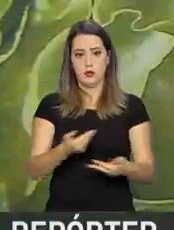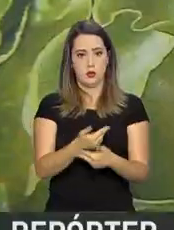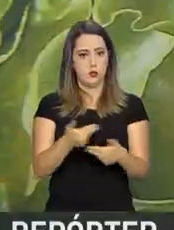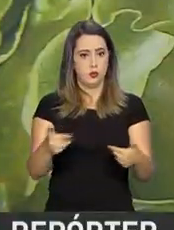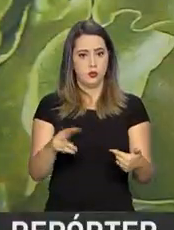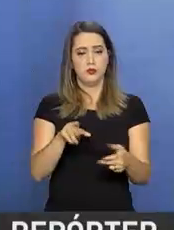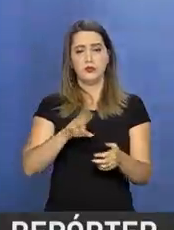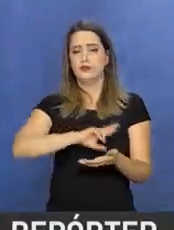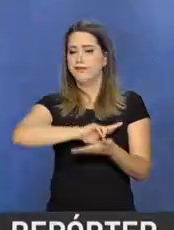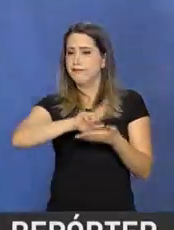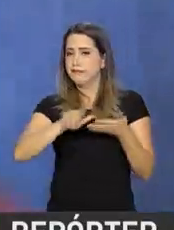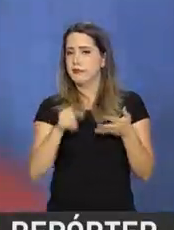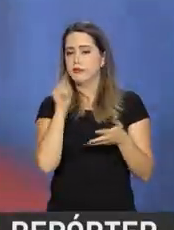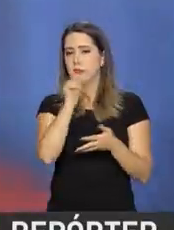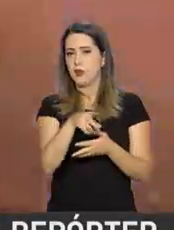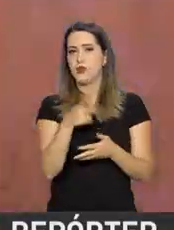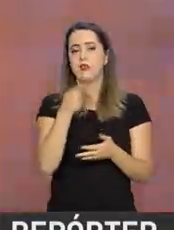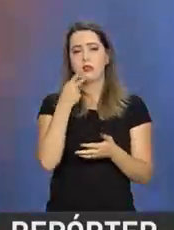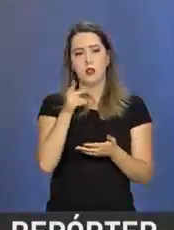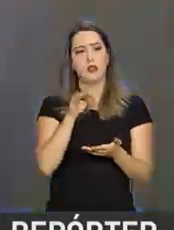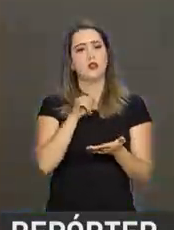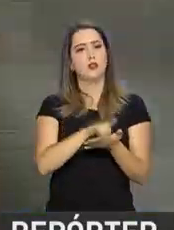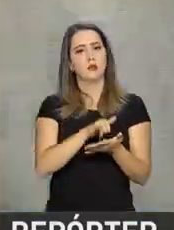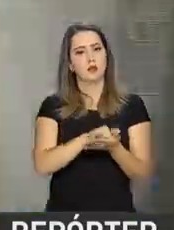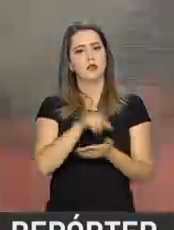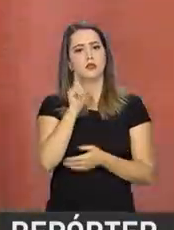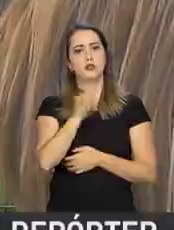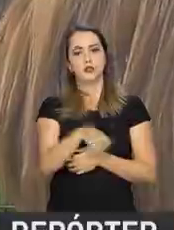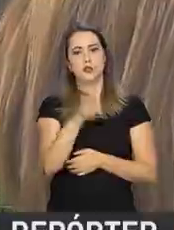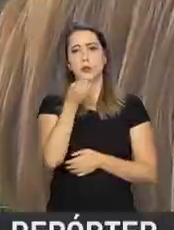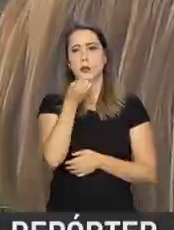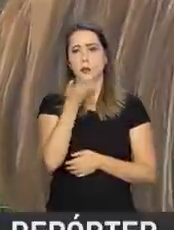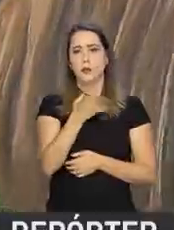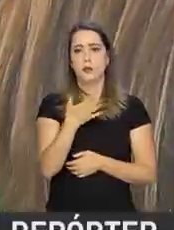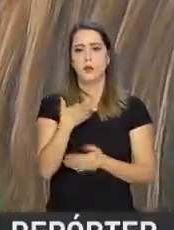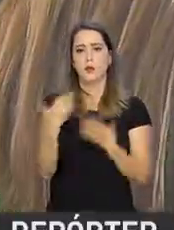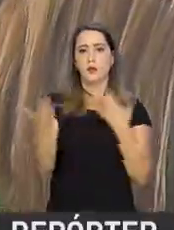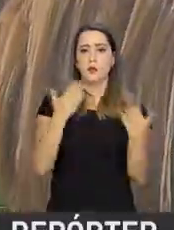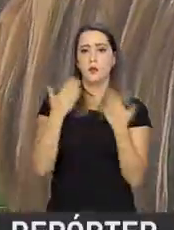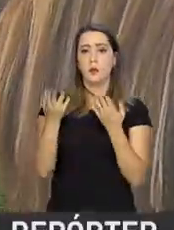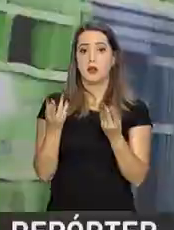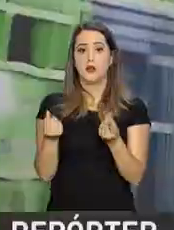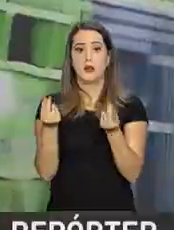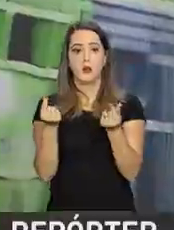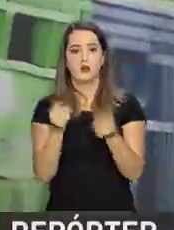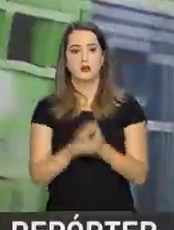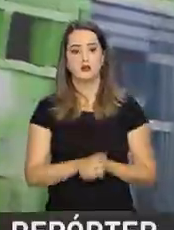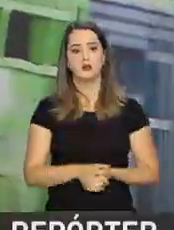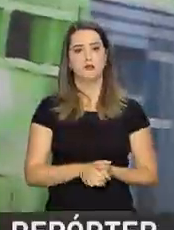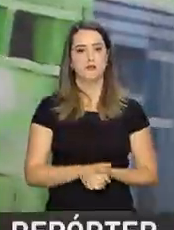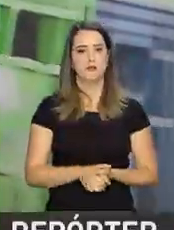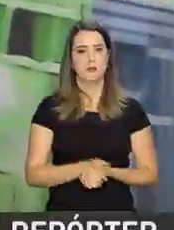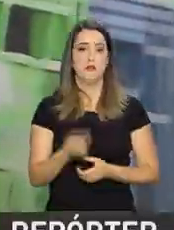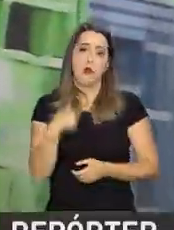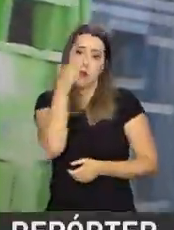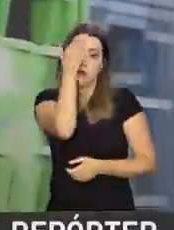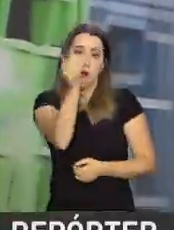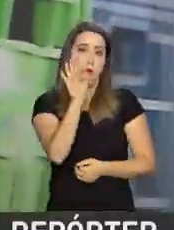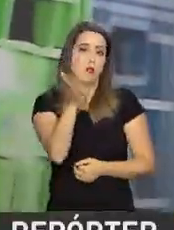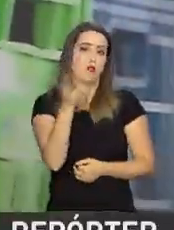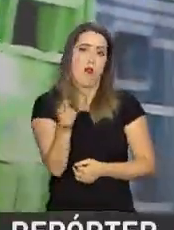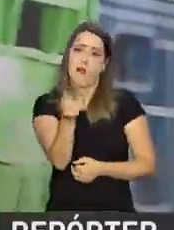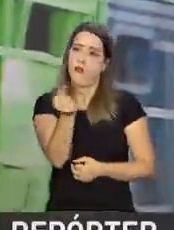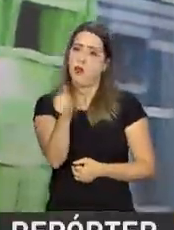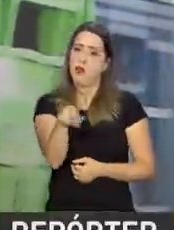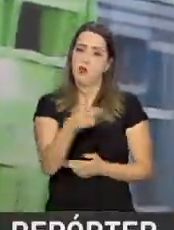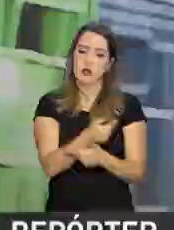e folhagem. Para ela, o aplicativo será bastante útil para comparar preços. Eu já vou ter noção do valor dos